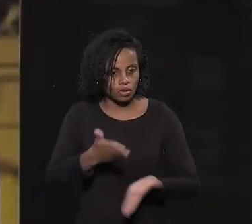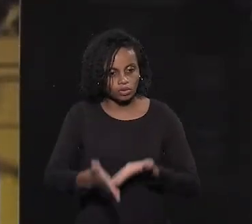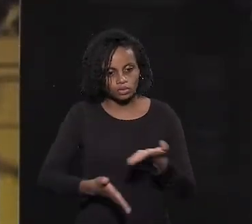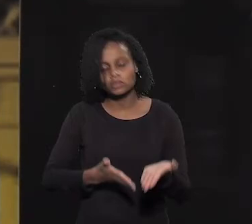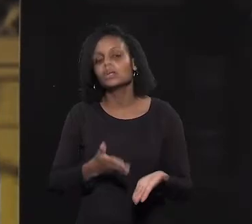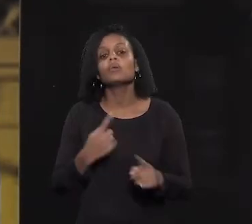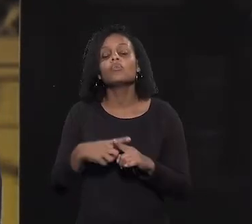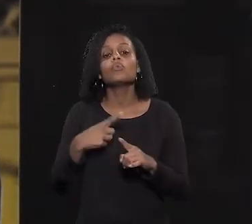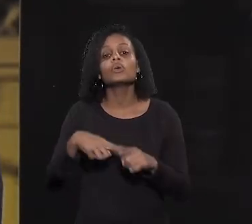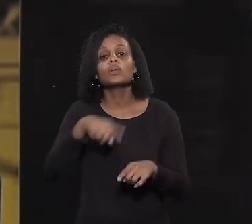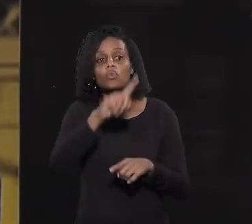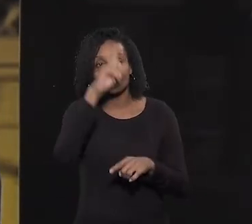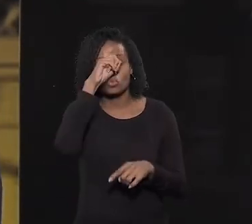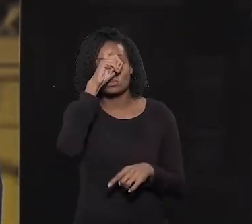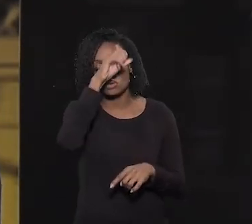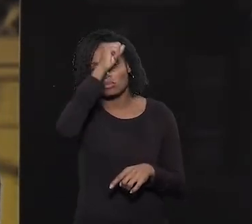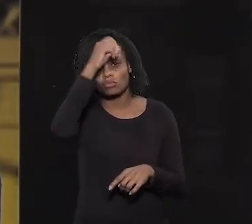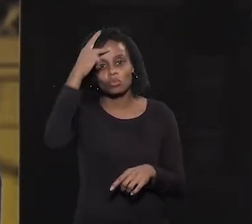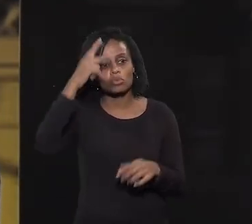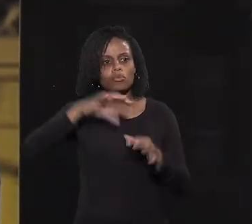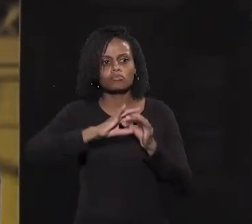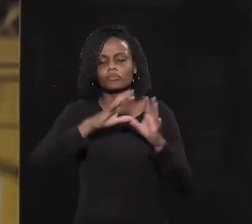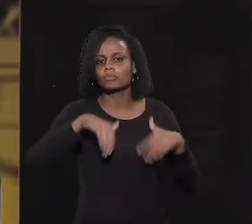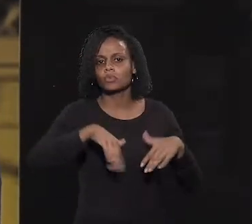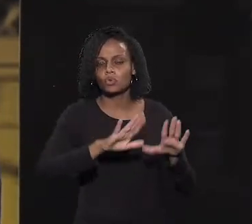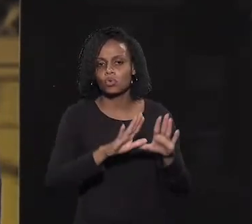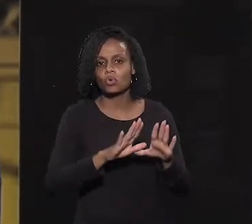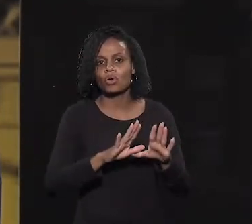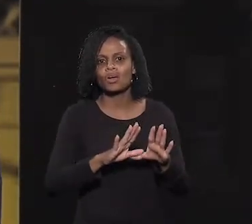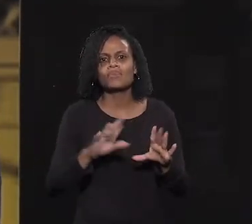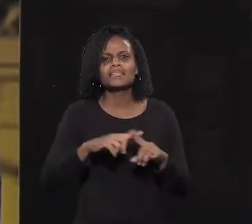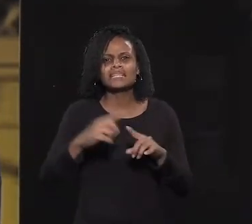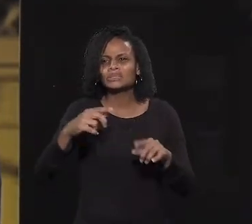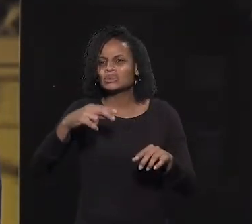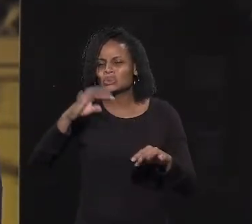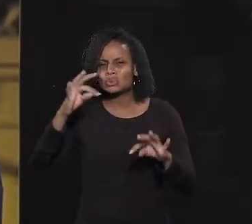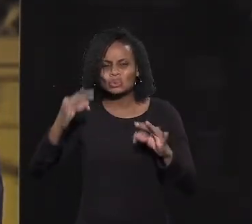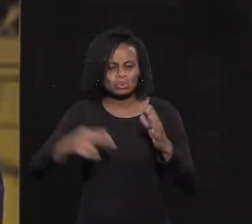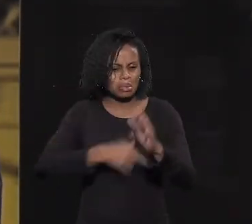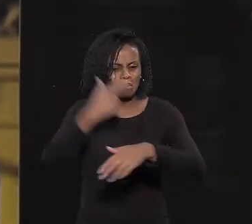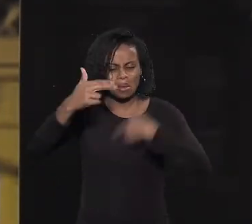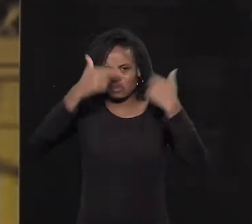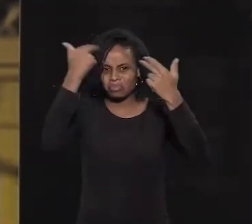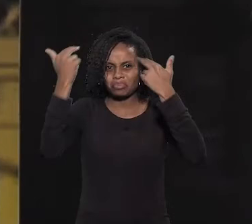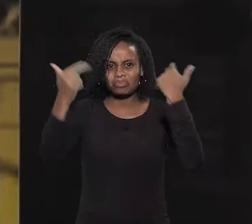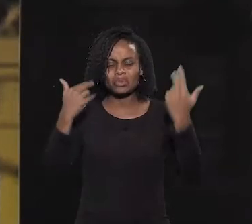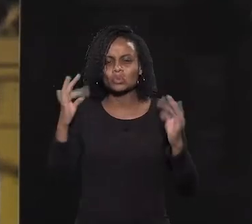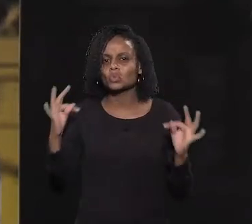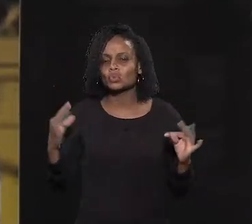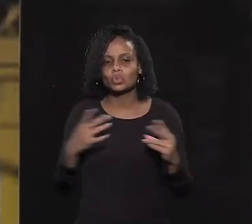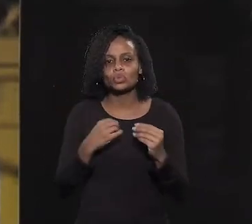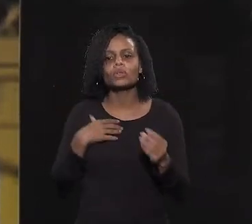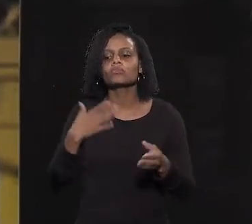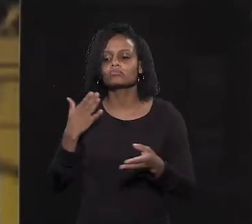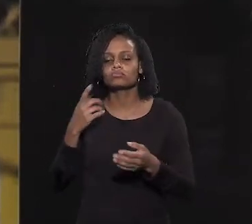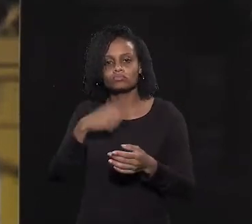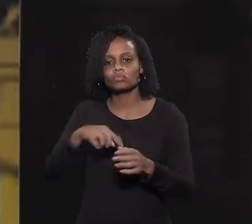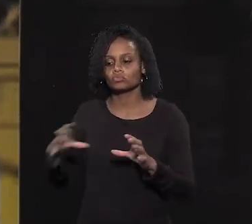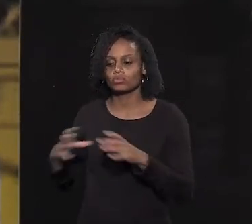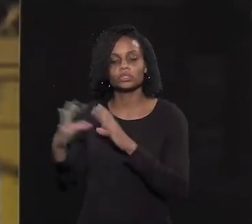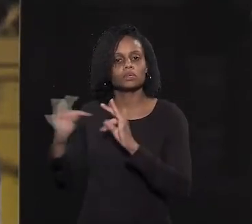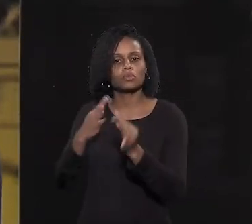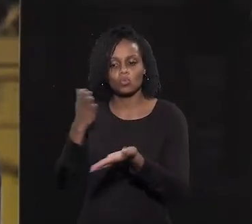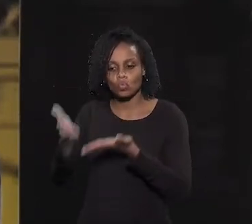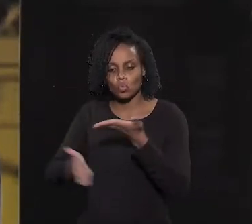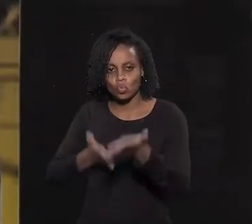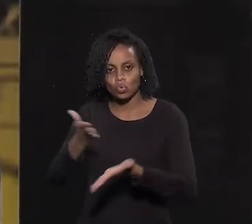saúde dele, porque ele já tinha tido alta no hospital, né? Mas estava com a cabeça toda machucada. Então nós cuidamos dele e aí sim,